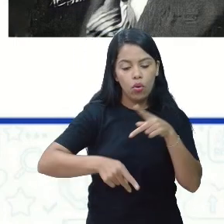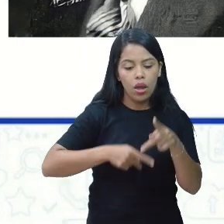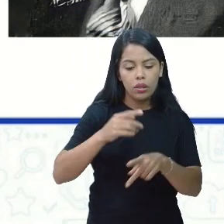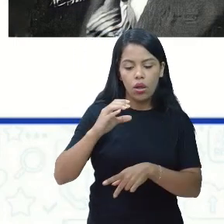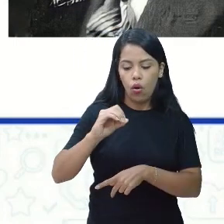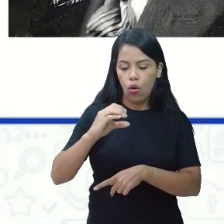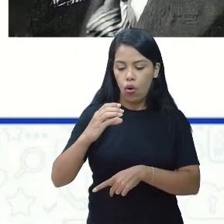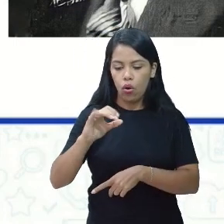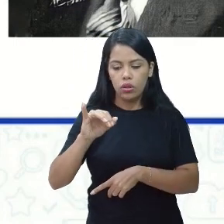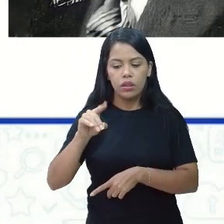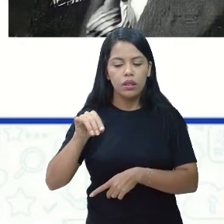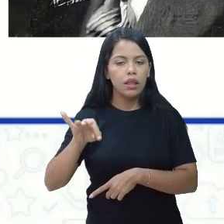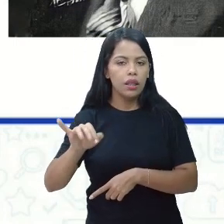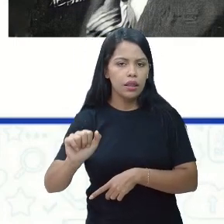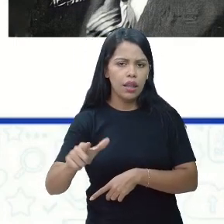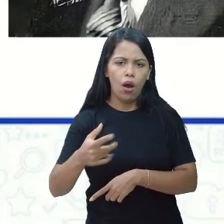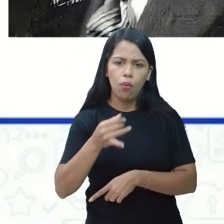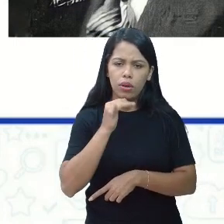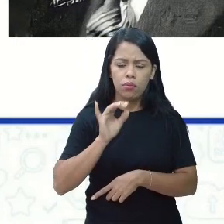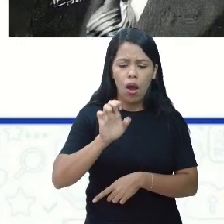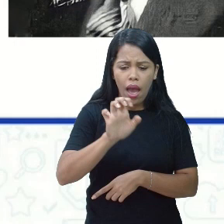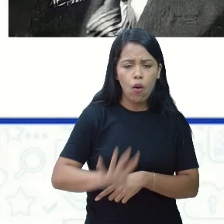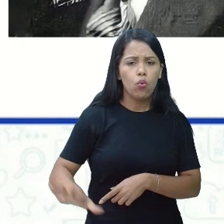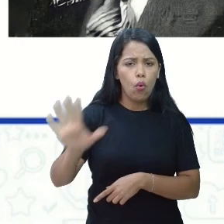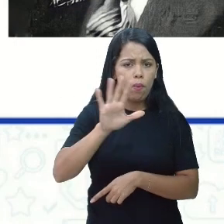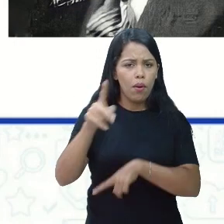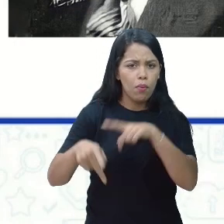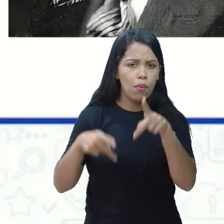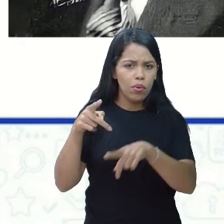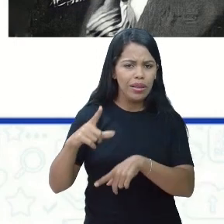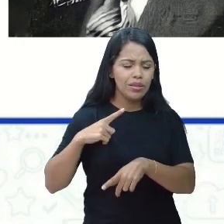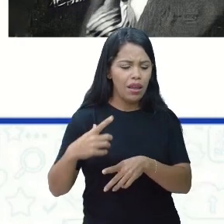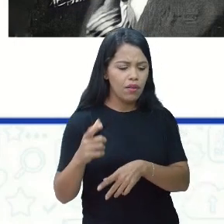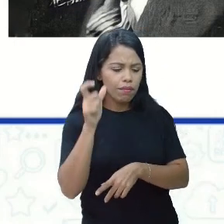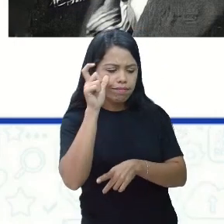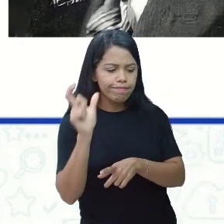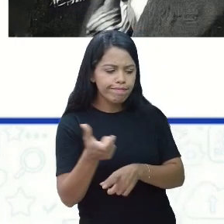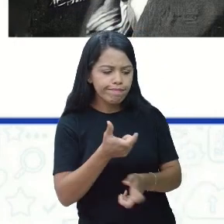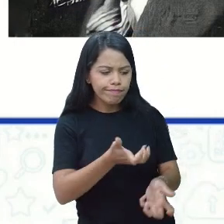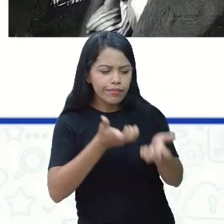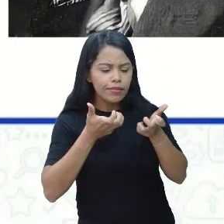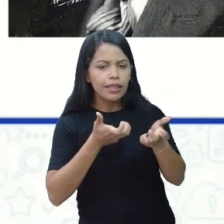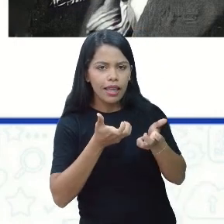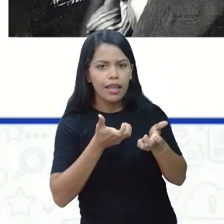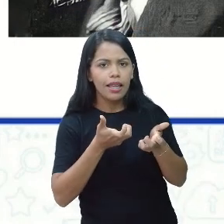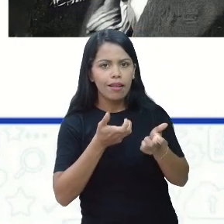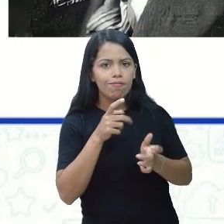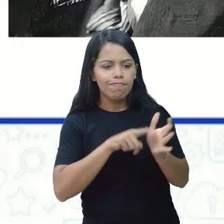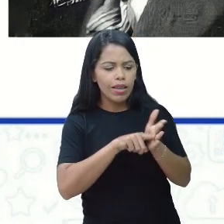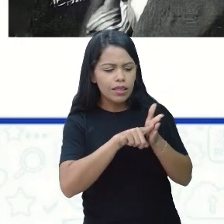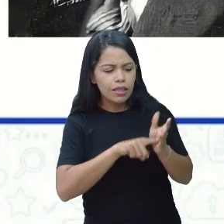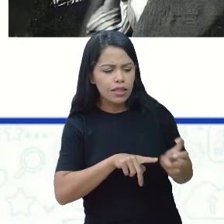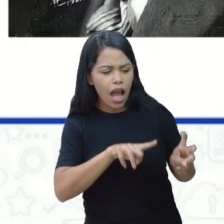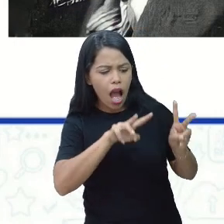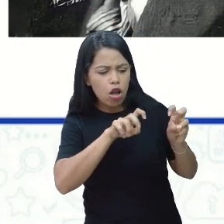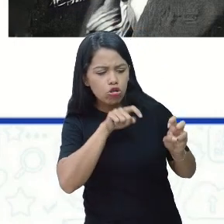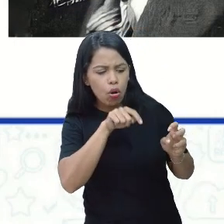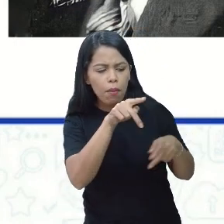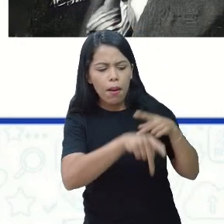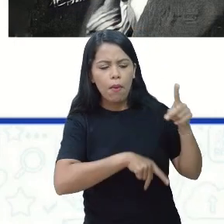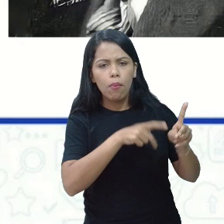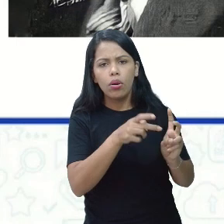os europeus, inclusive, em conhecer. E houve muitas pesquisas. Né? A gente teve também